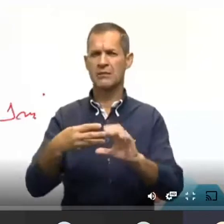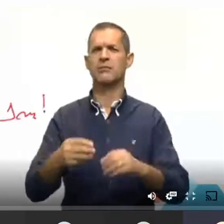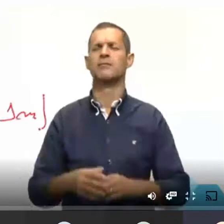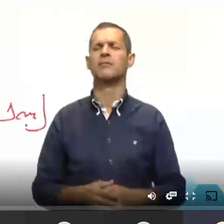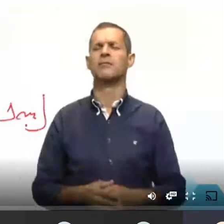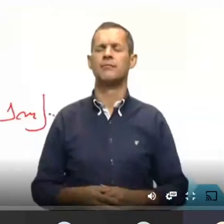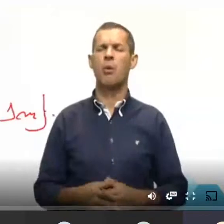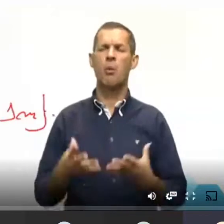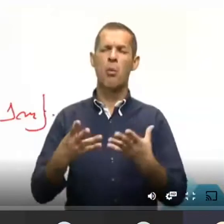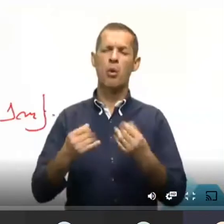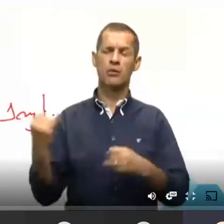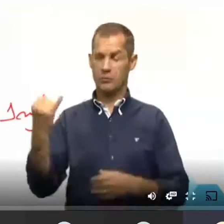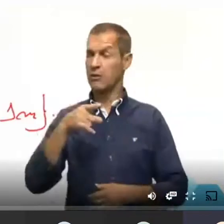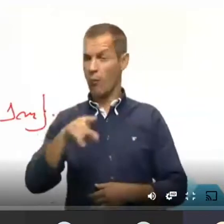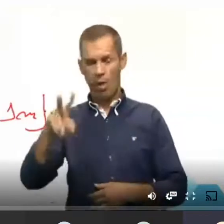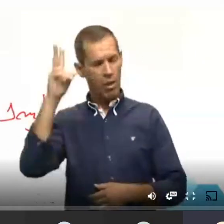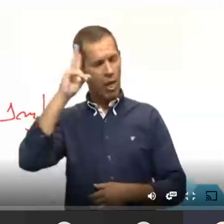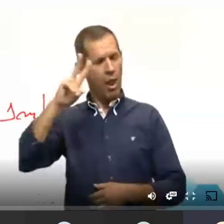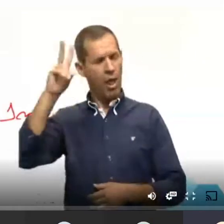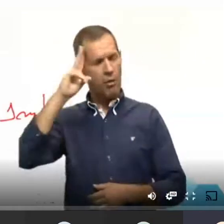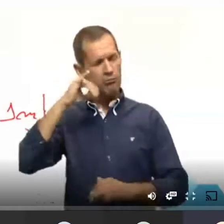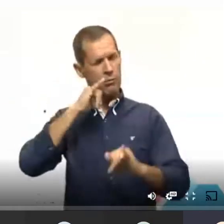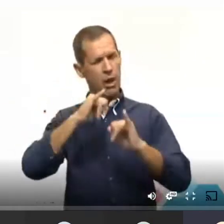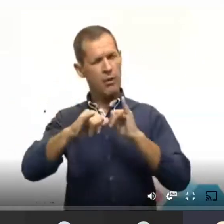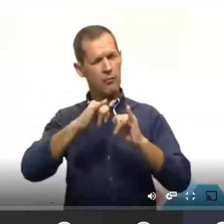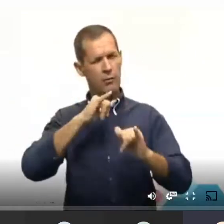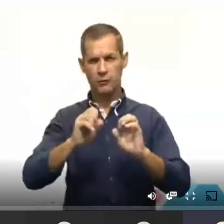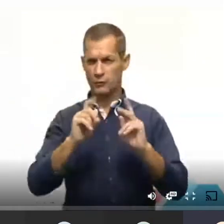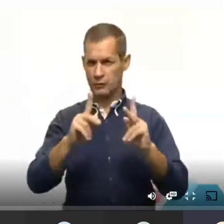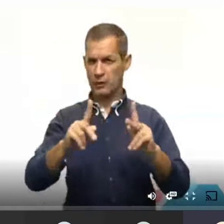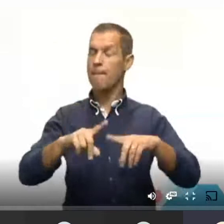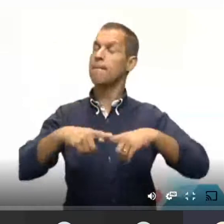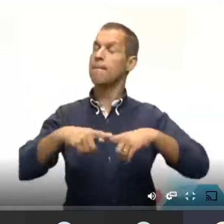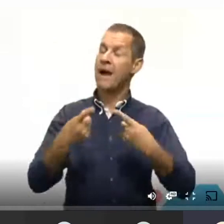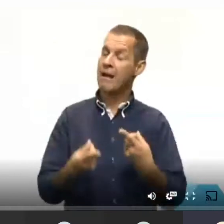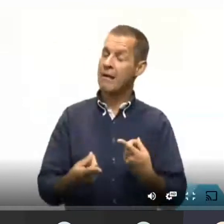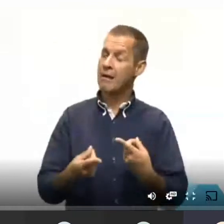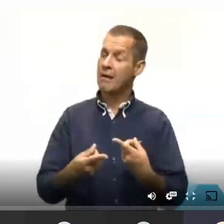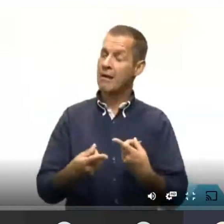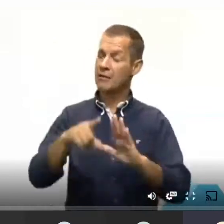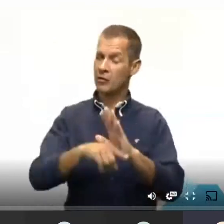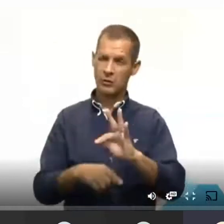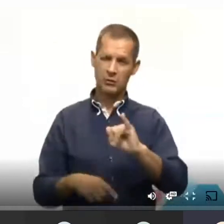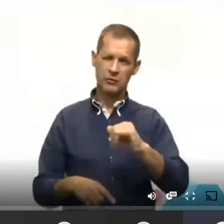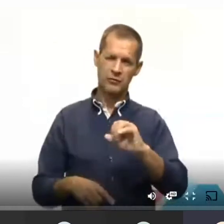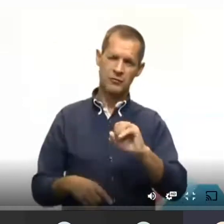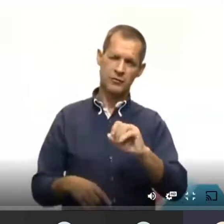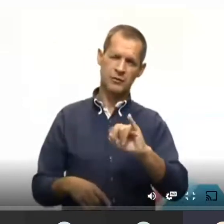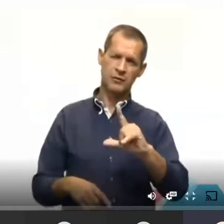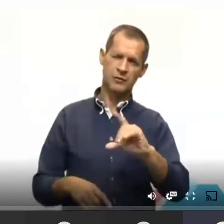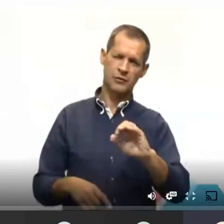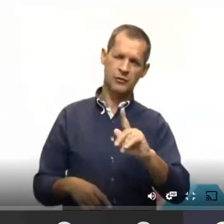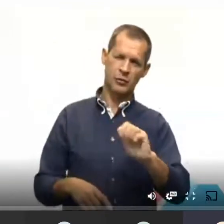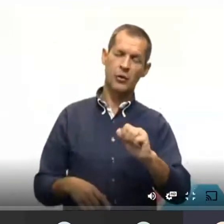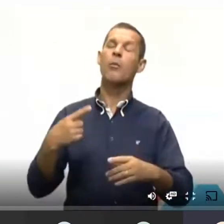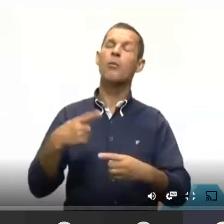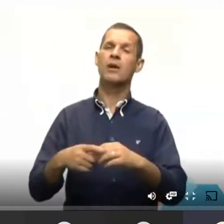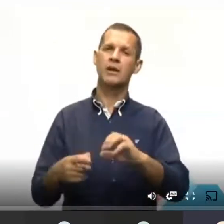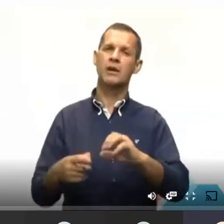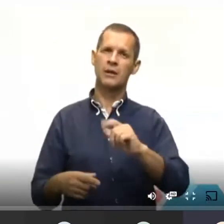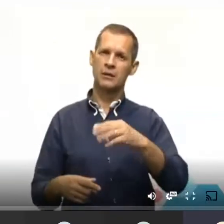inflamação. Muito importante vocês lembrarem disso, tá? Ela é um processo fisiológico. Por que